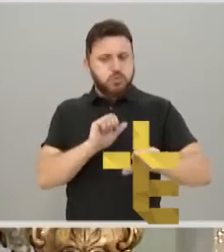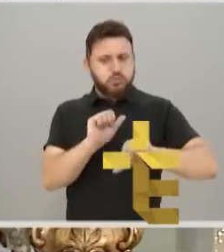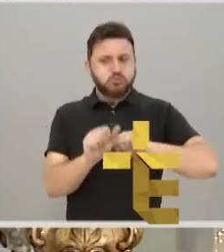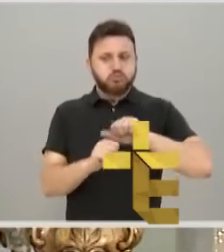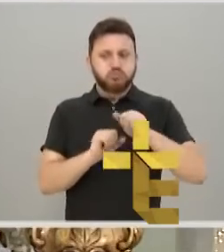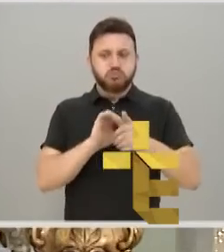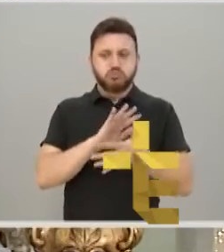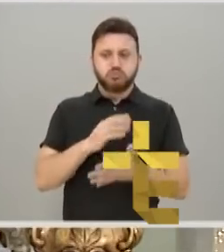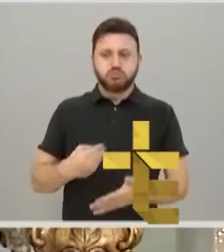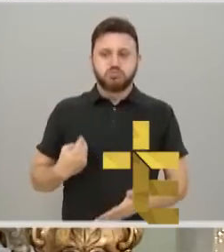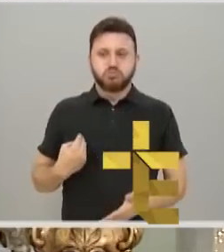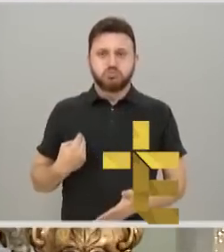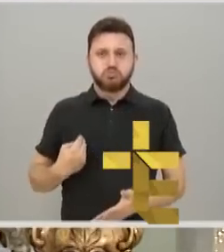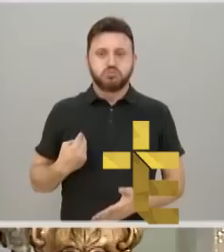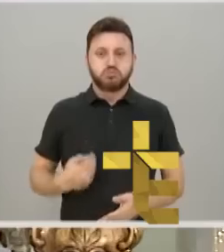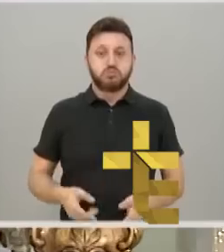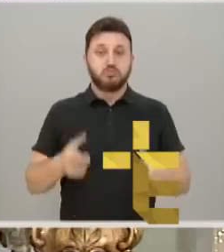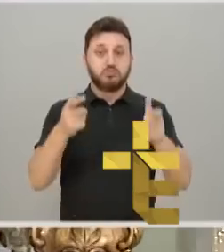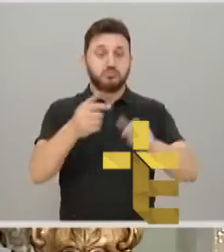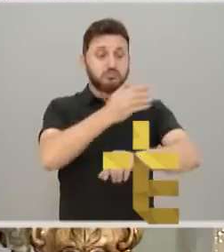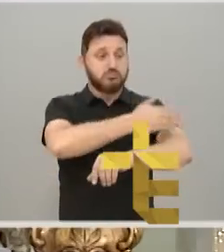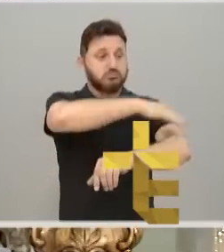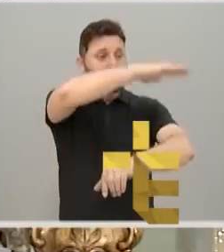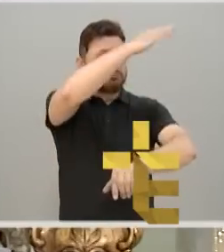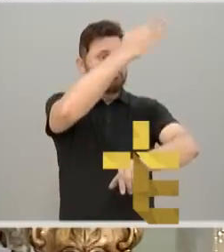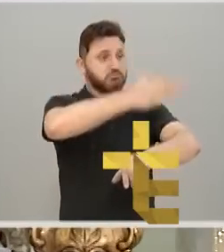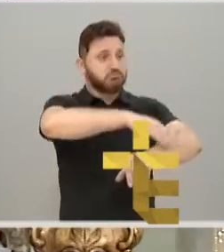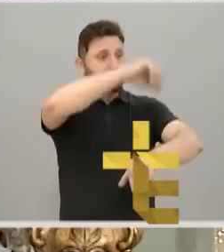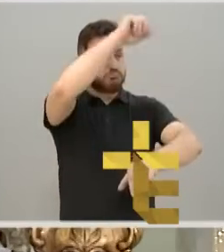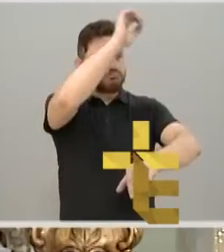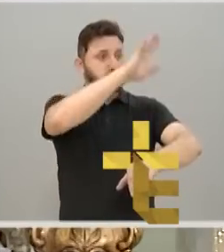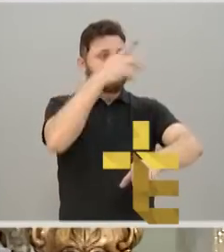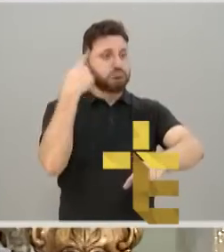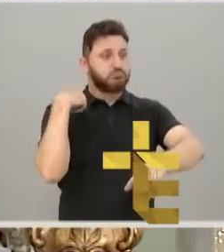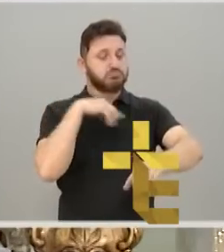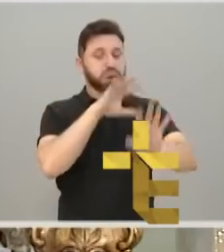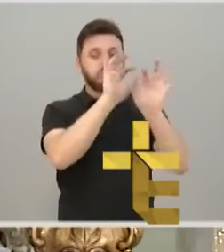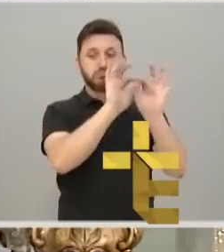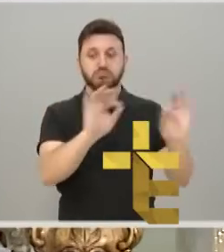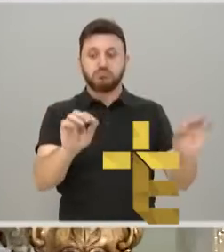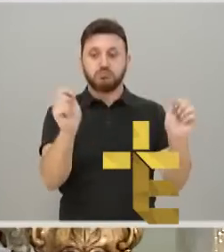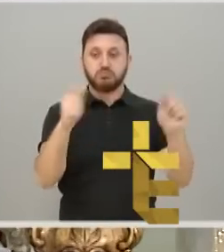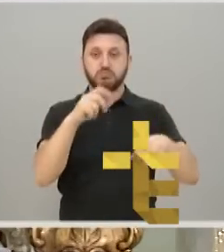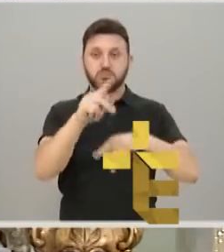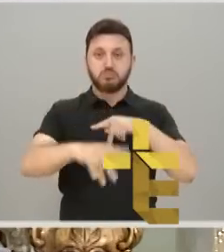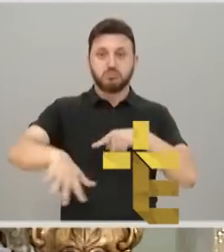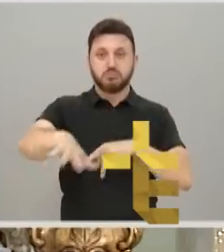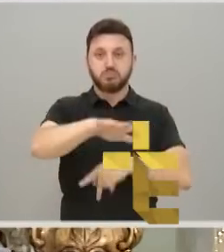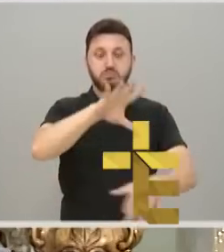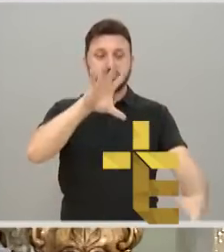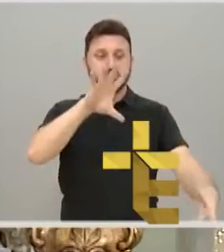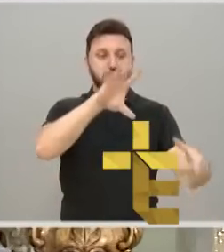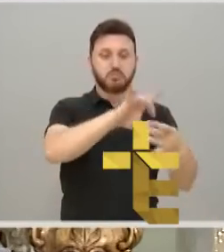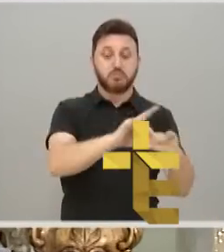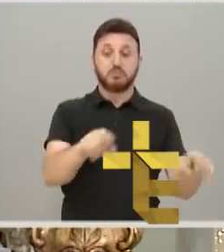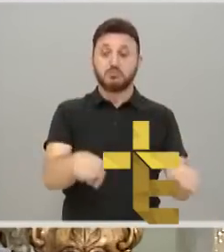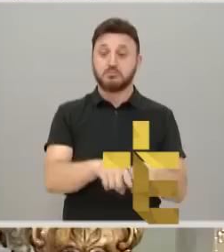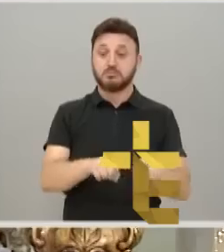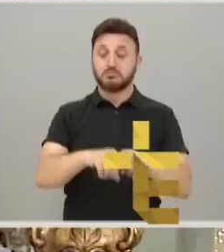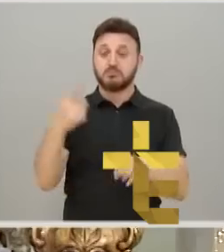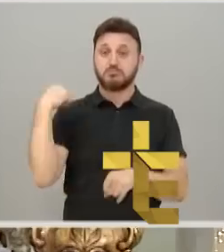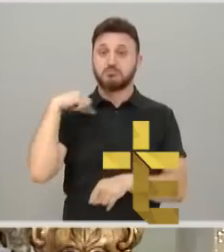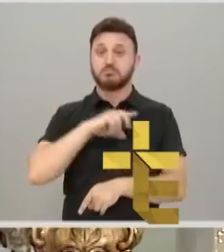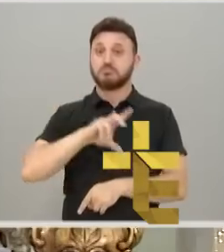Aos pés da montanha sagrada, humildemente tome consciência de sua vocação de povo da aliança. E celebrando